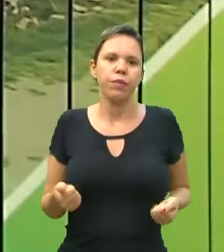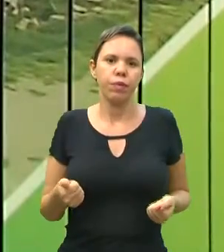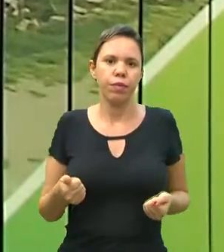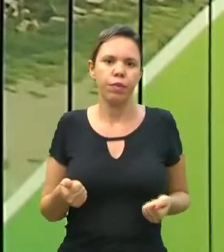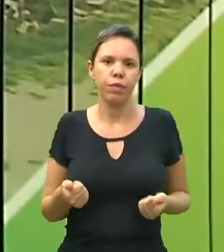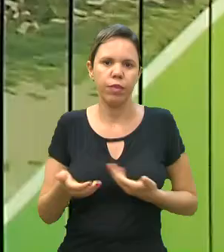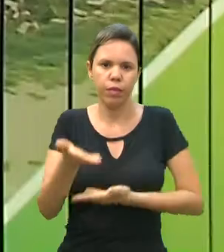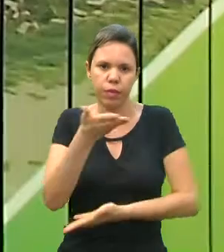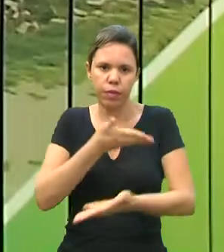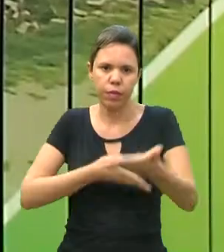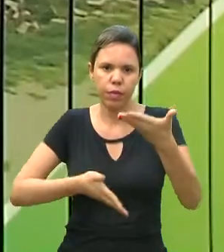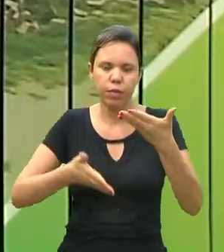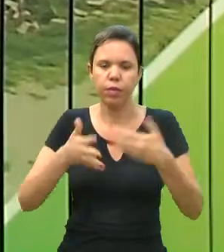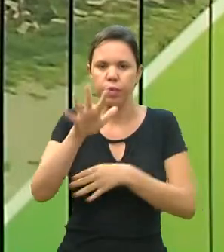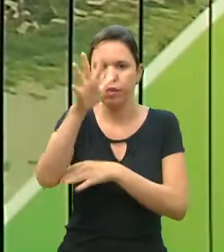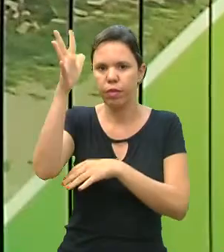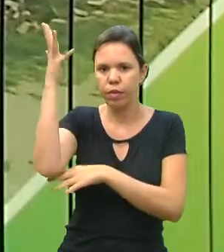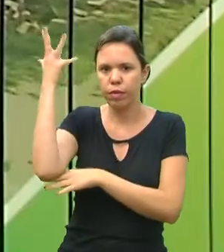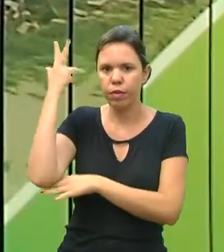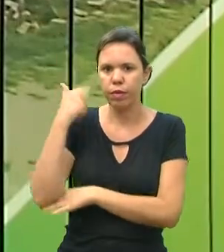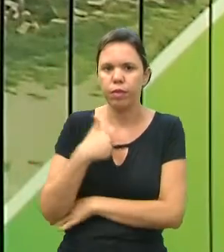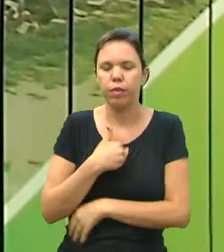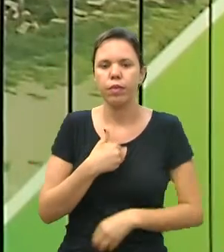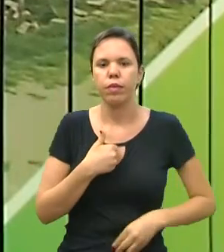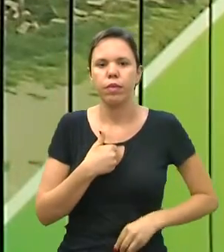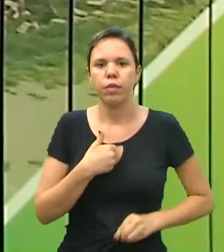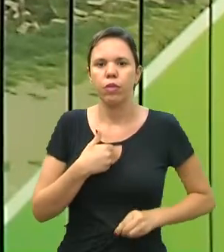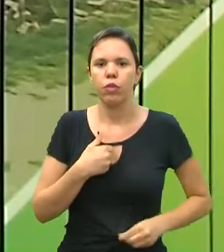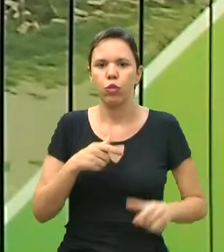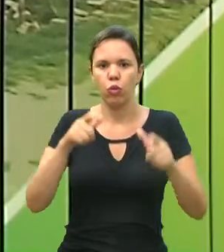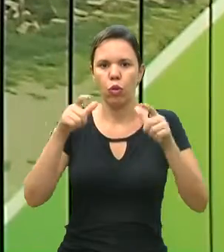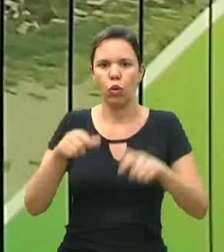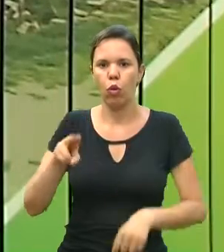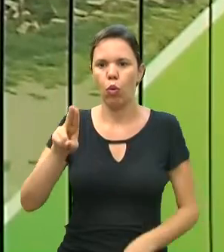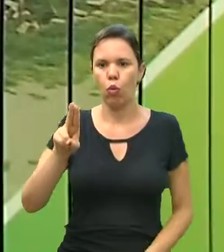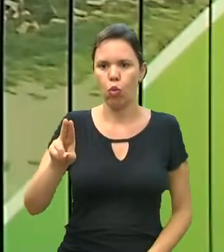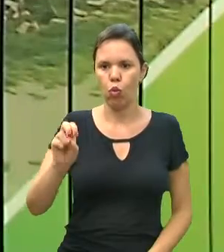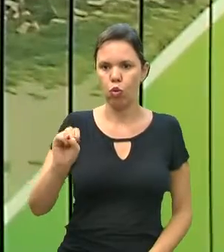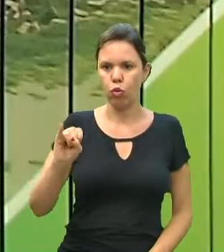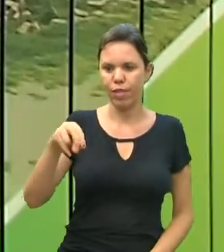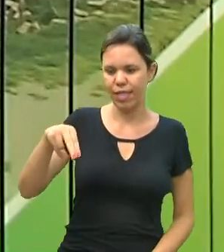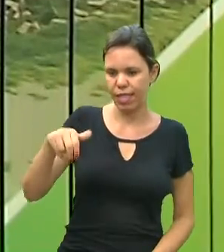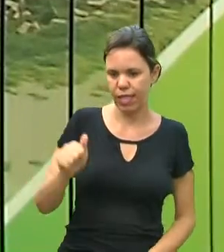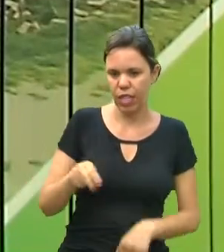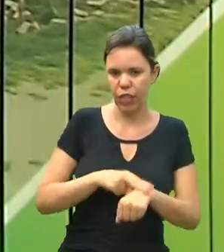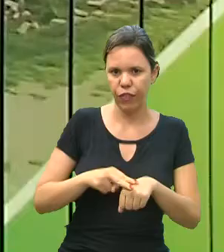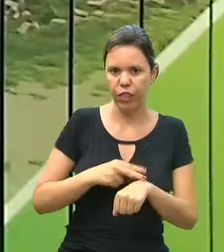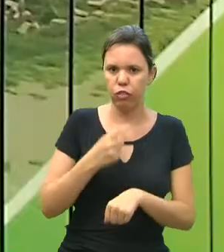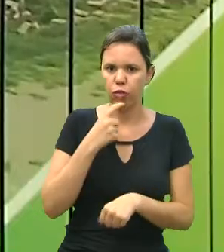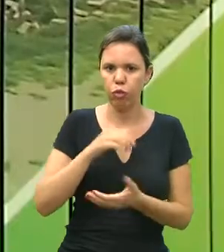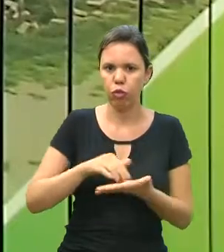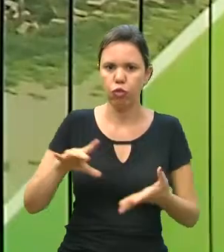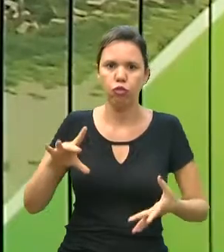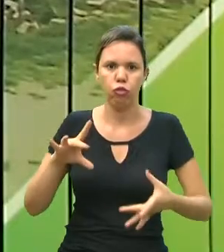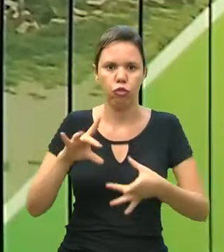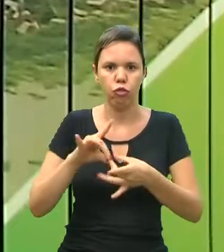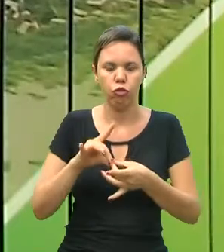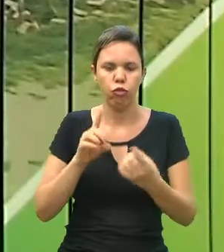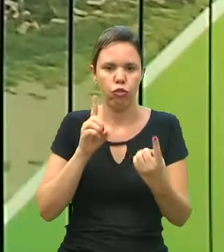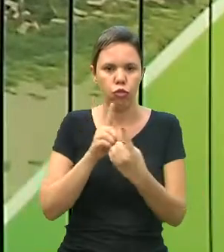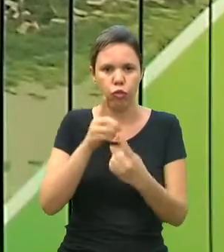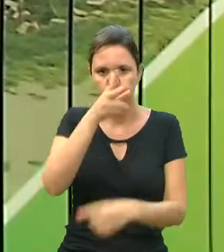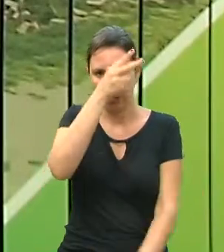melhorar nossa convivência com a natureza. Olha só, a Usina Verde de Campinas, uma parceria da Secretaria Municipal